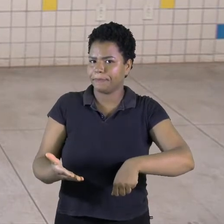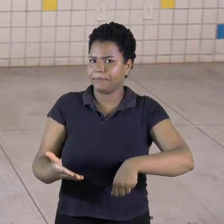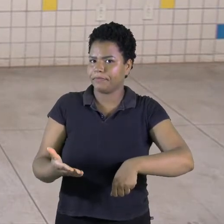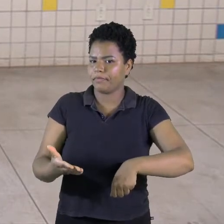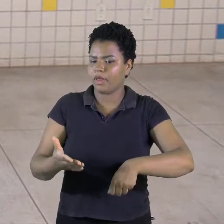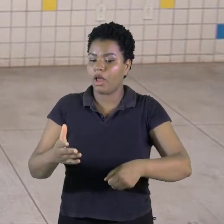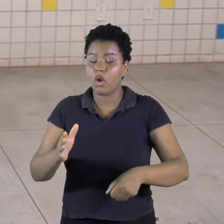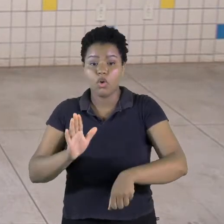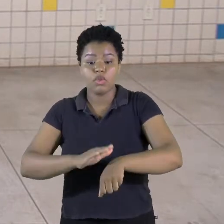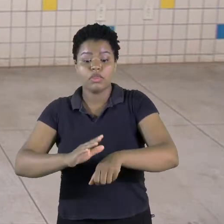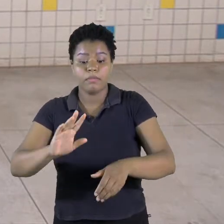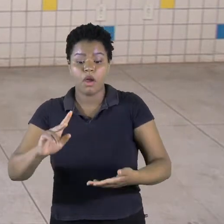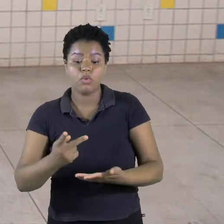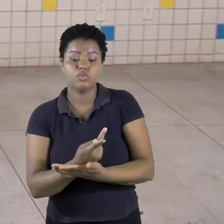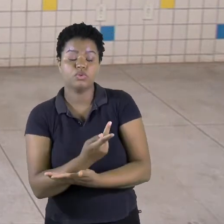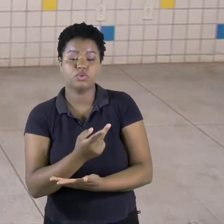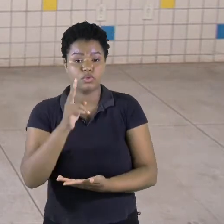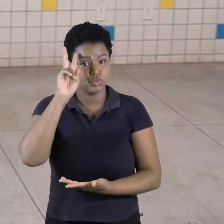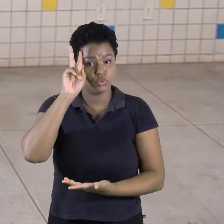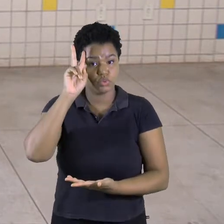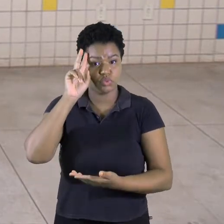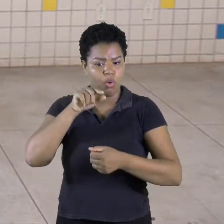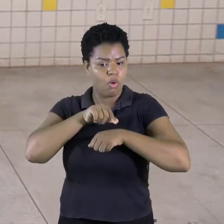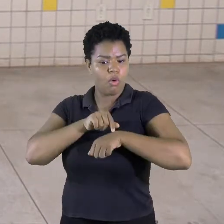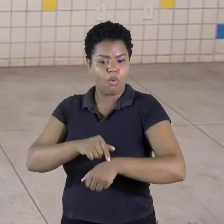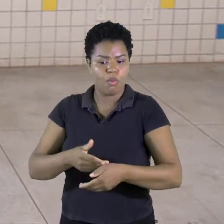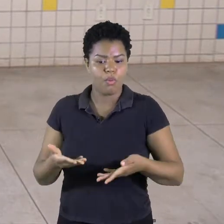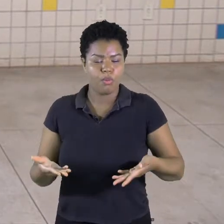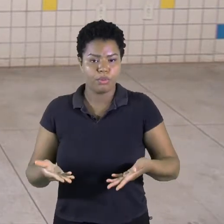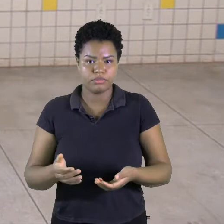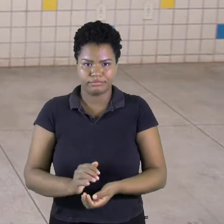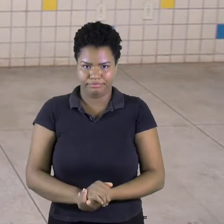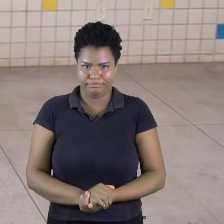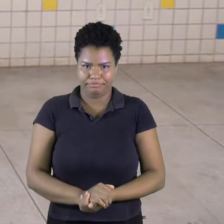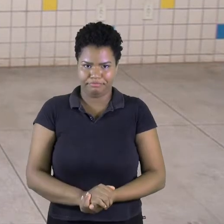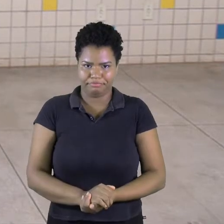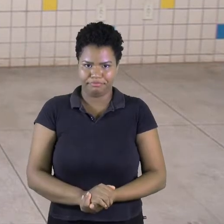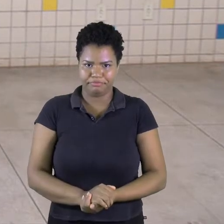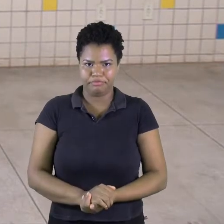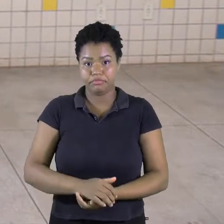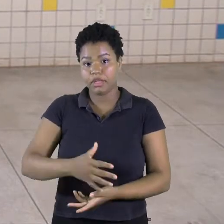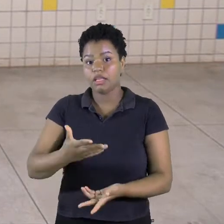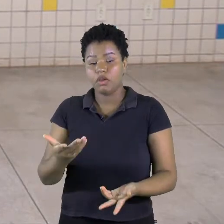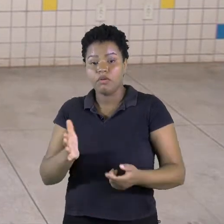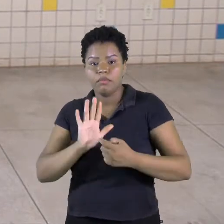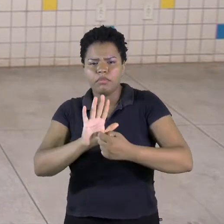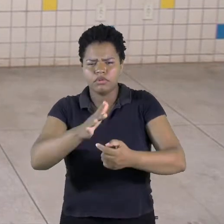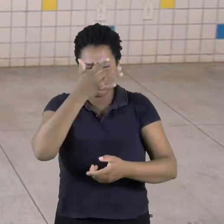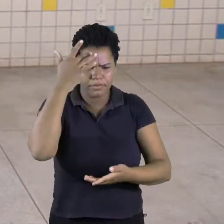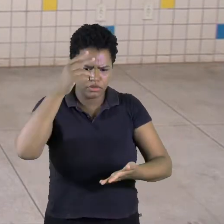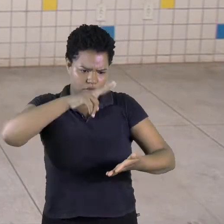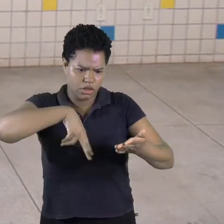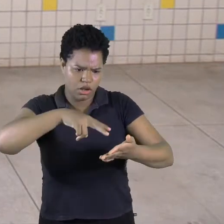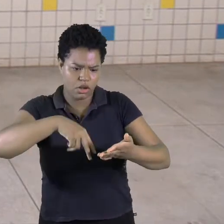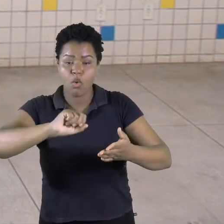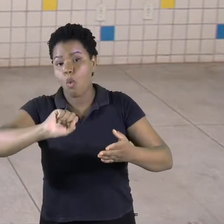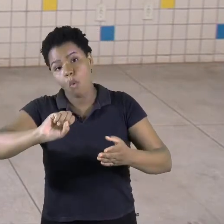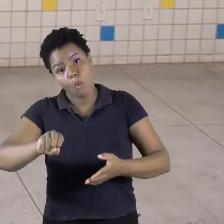está acontecendo aquela história, naquele exato momento. Então, ele vai situar quem está lendo ou quem está recebendo uma